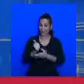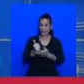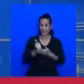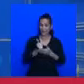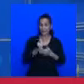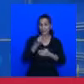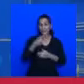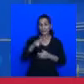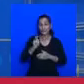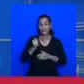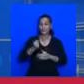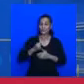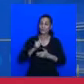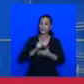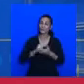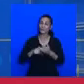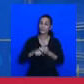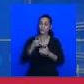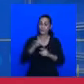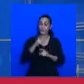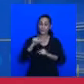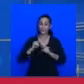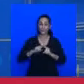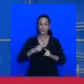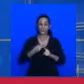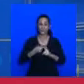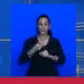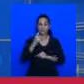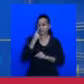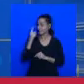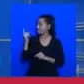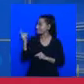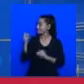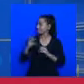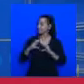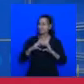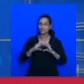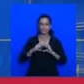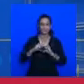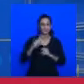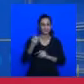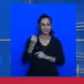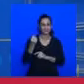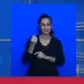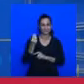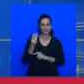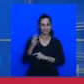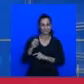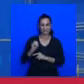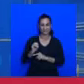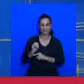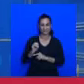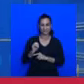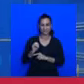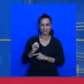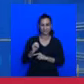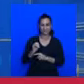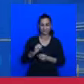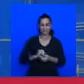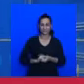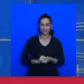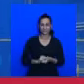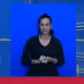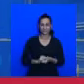o sexto e último número do primeiro sorteio da dupla cena. Bola branca, número 30. Branca,